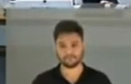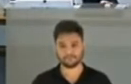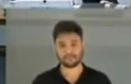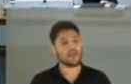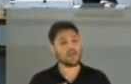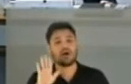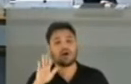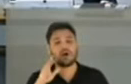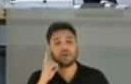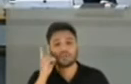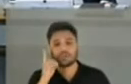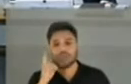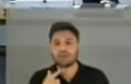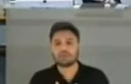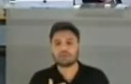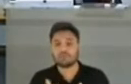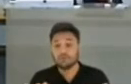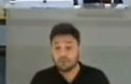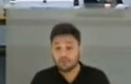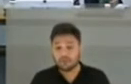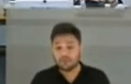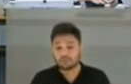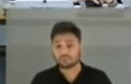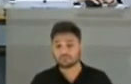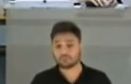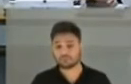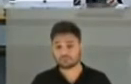Deputado, algum problema?